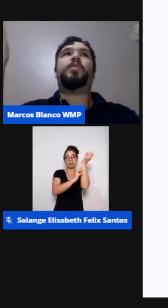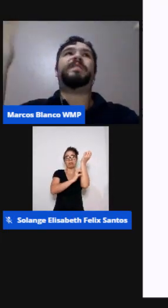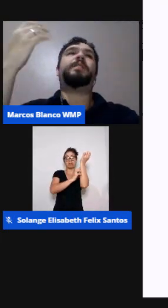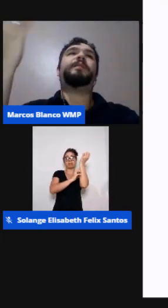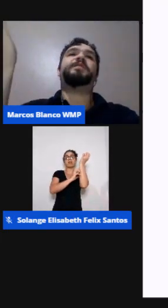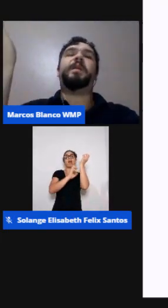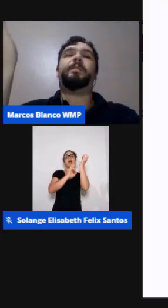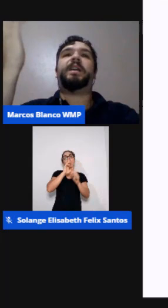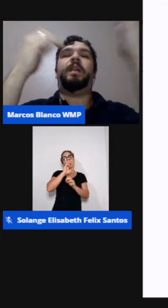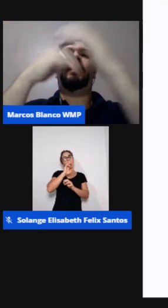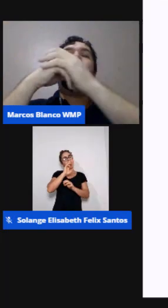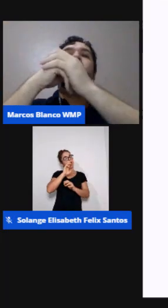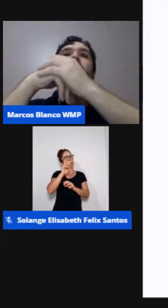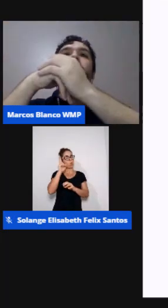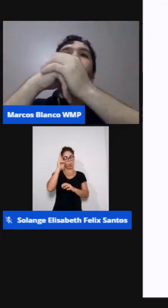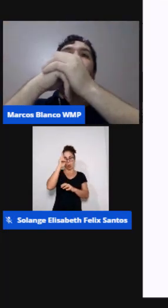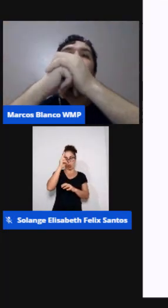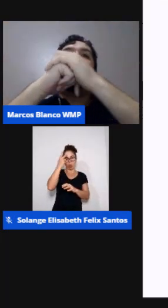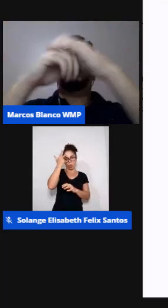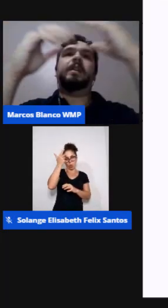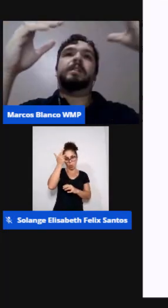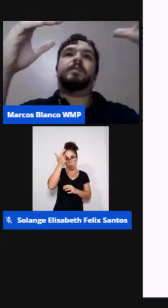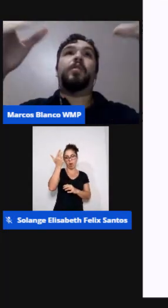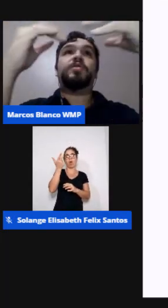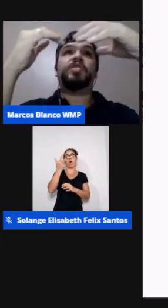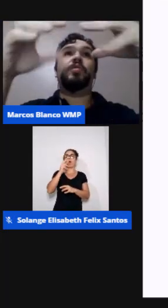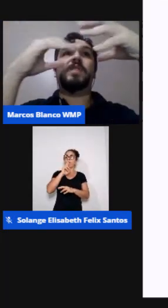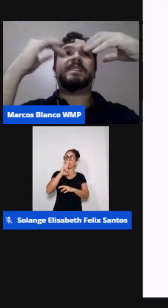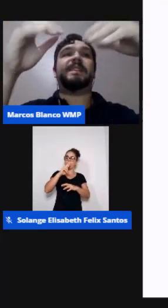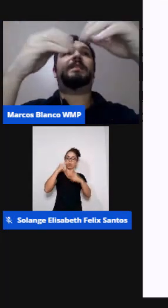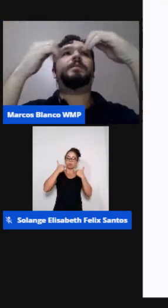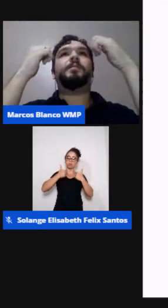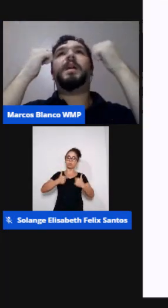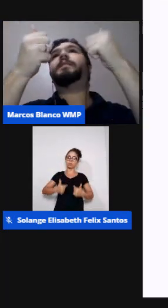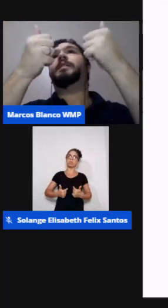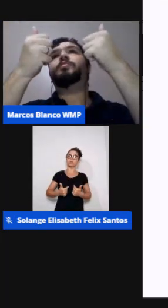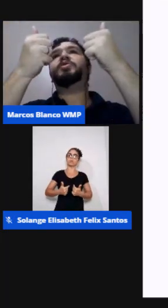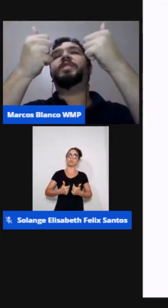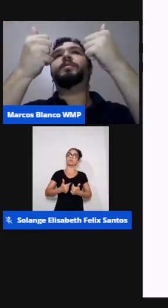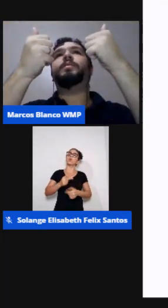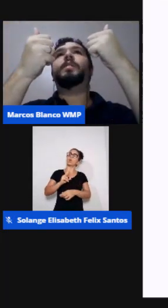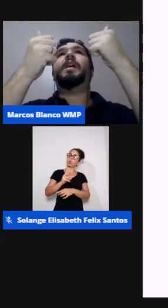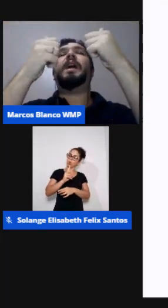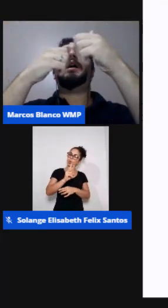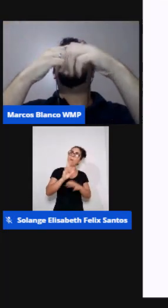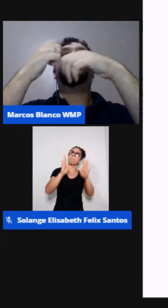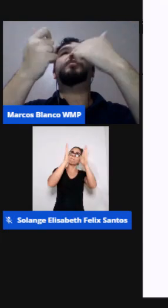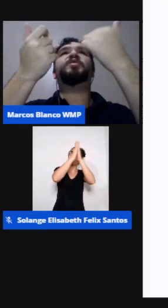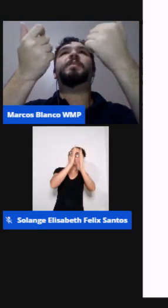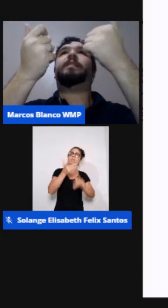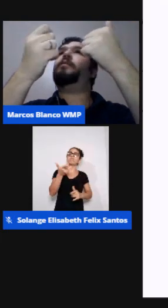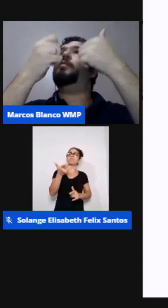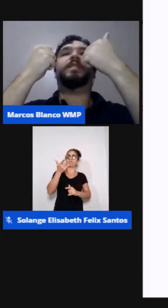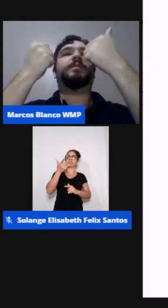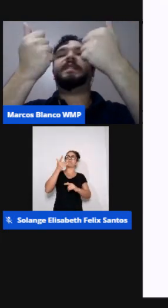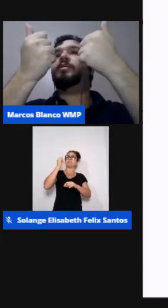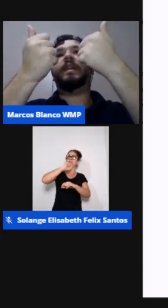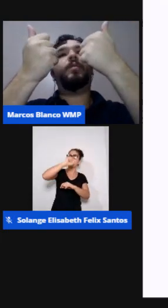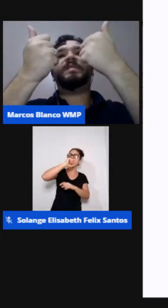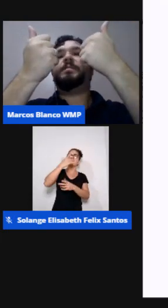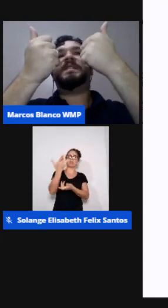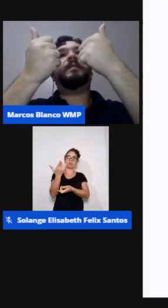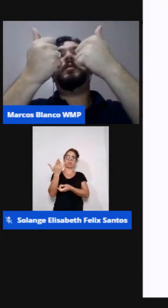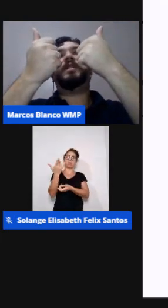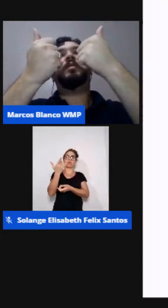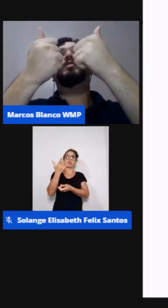para qualquer coisa que não faz bem para ele. Então, continua sim matando o mosquito. Mas eu não vou matar o Volbito,